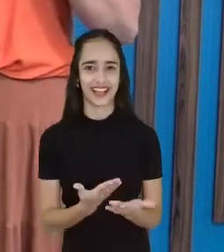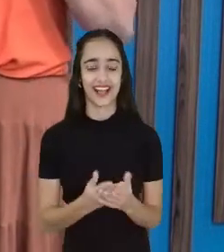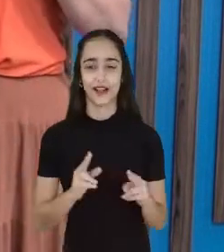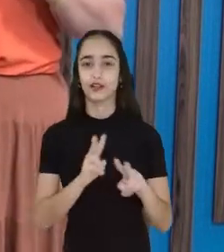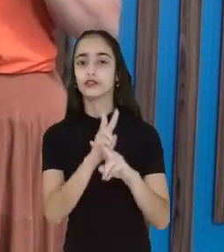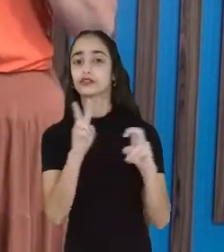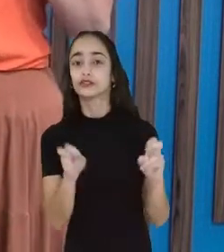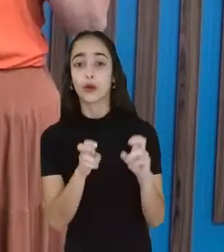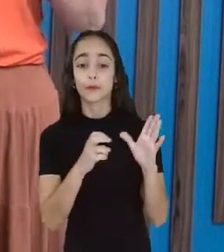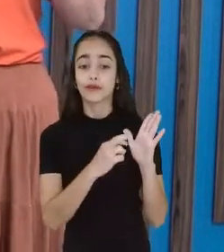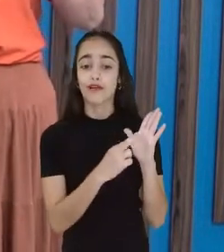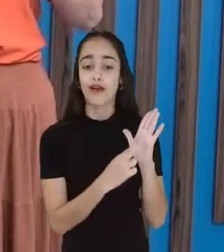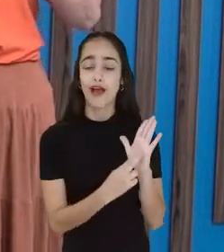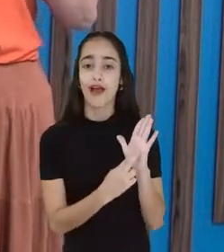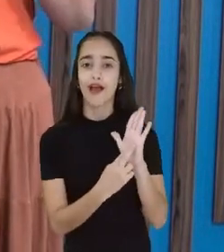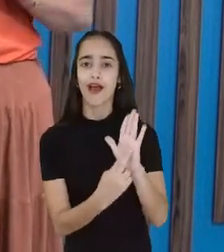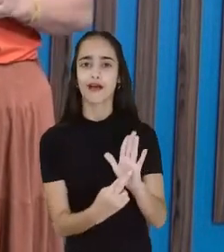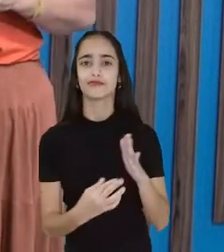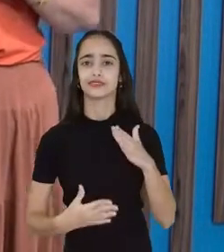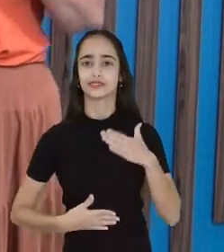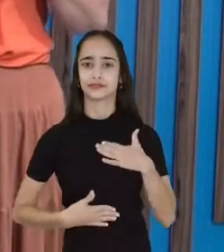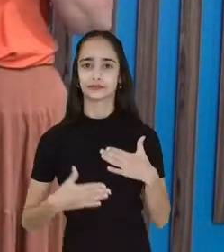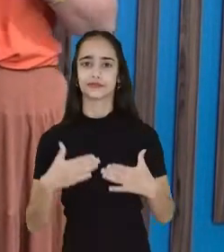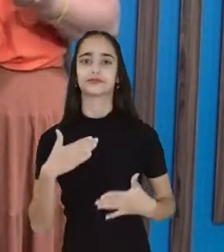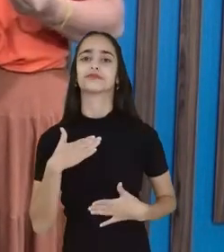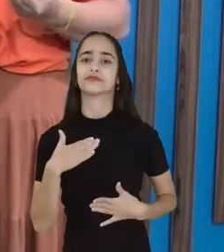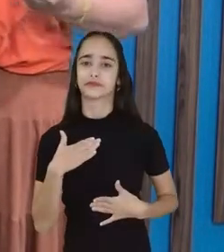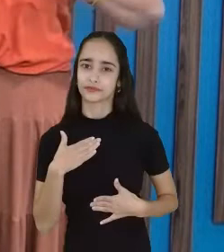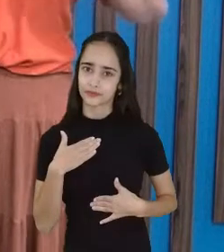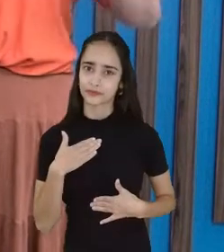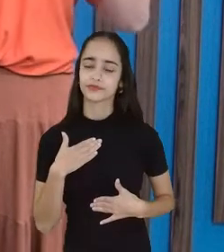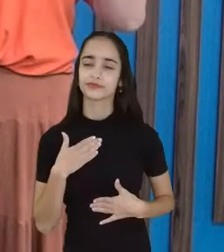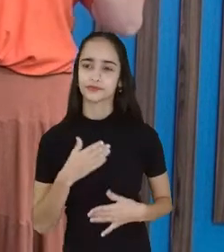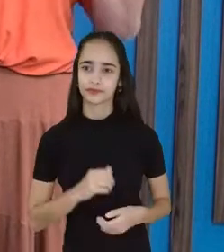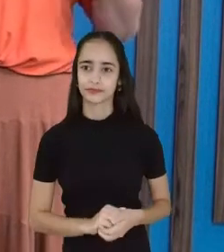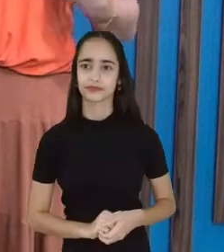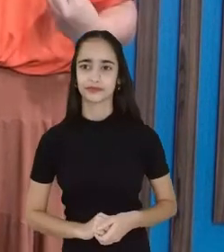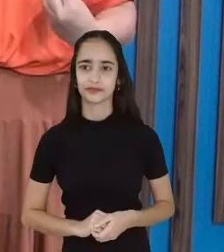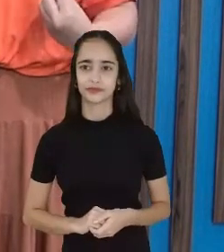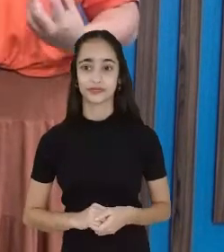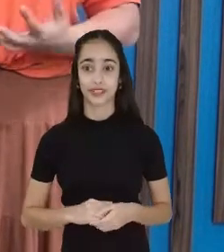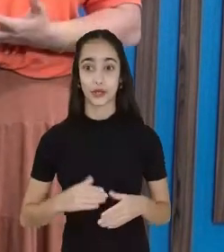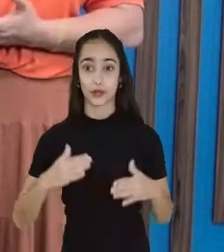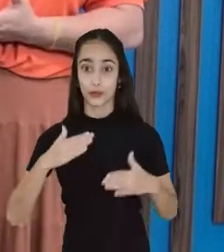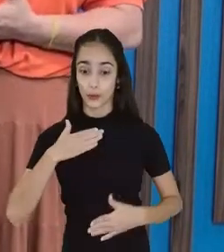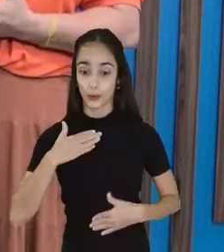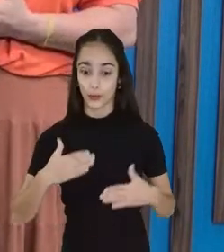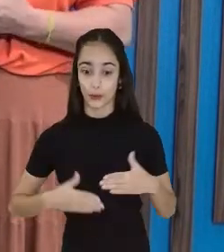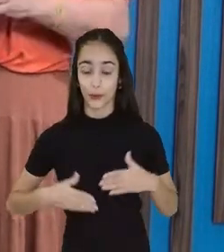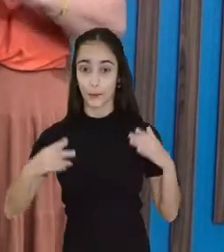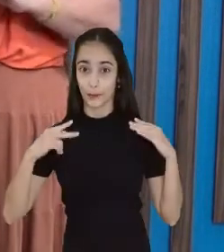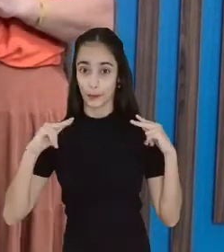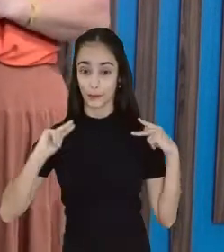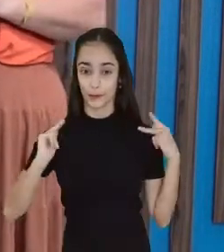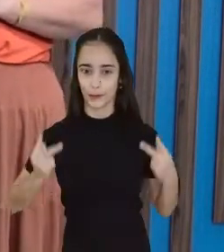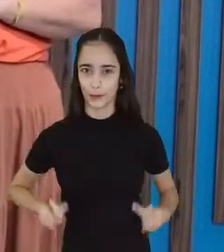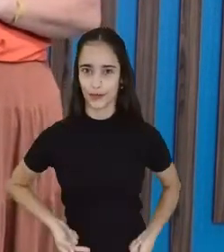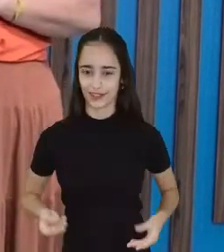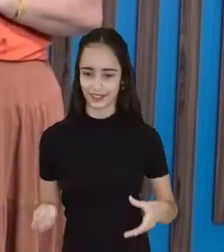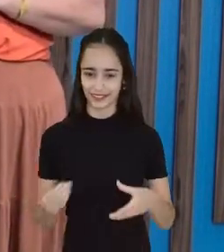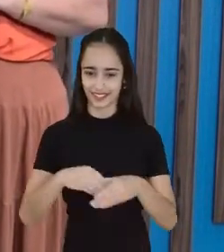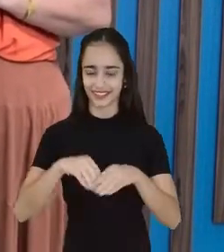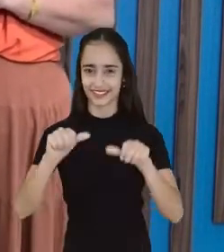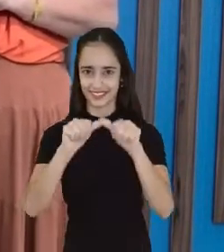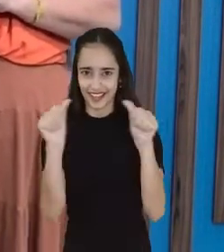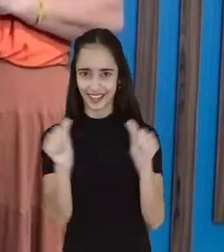sobre as representações do corpo humano nas artes eu digo estamos